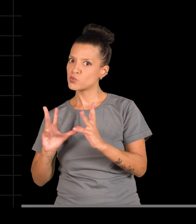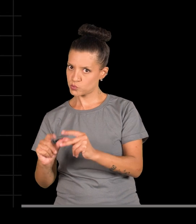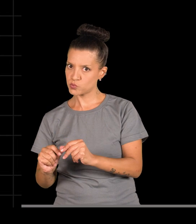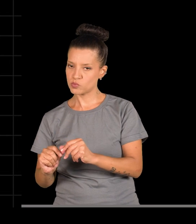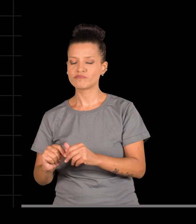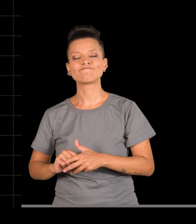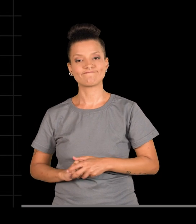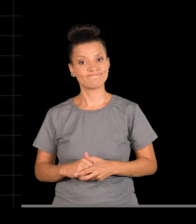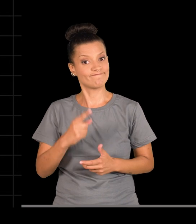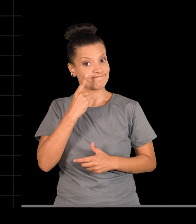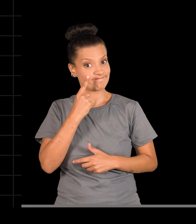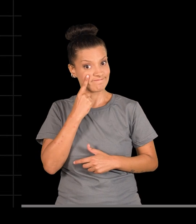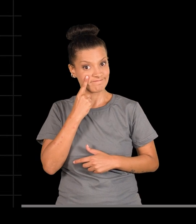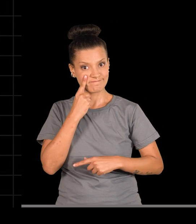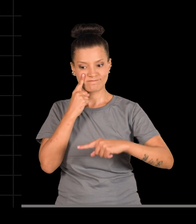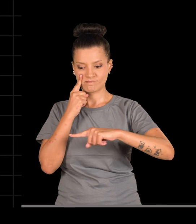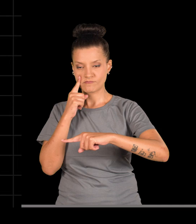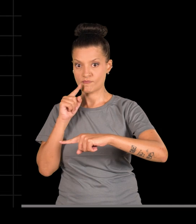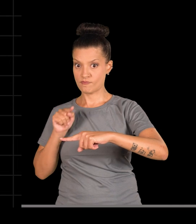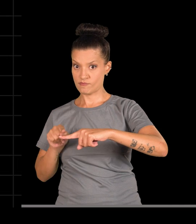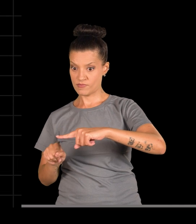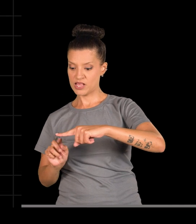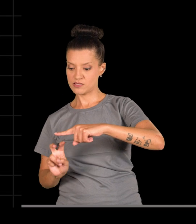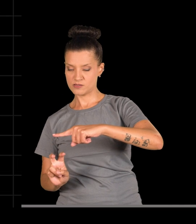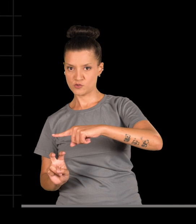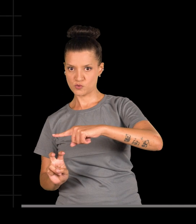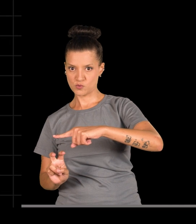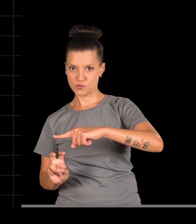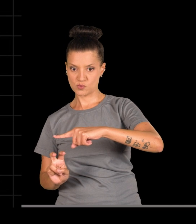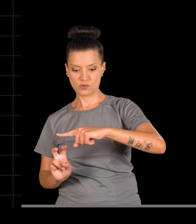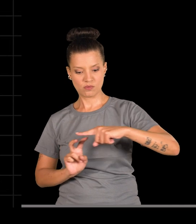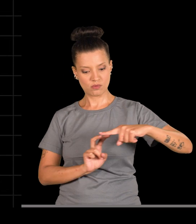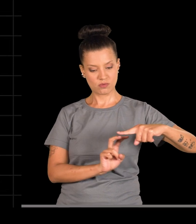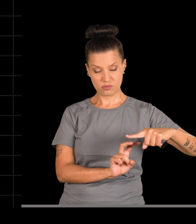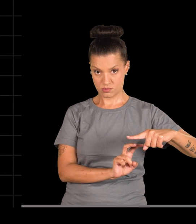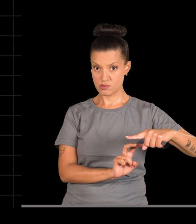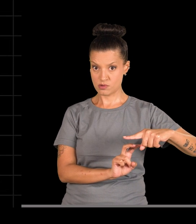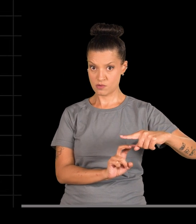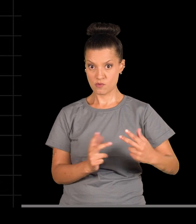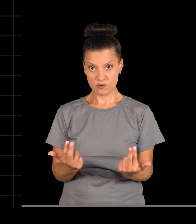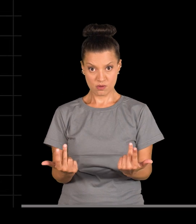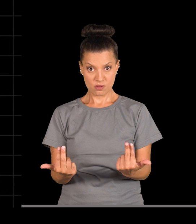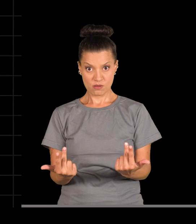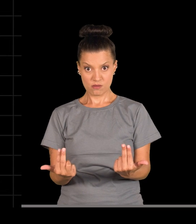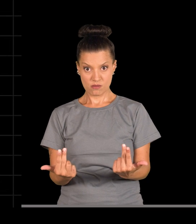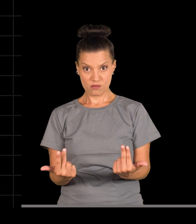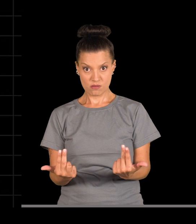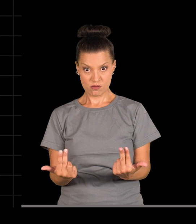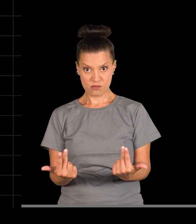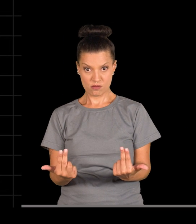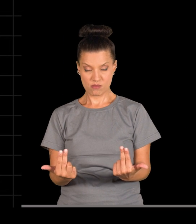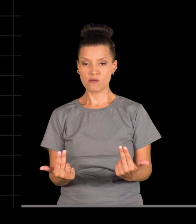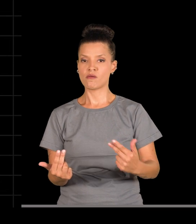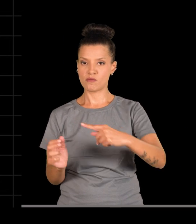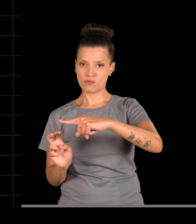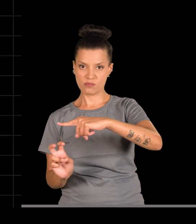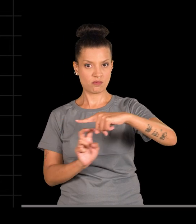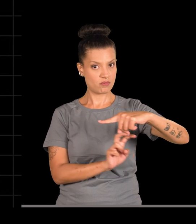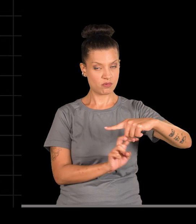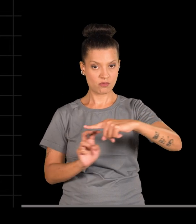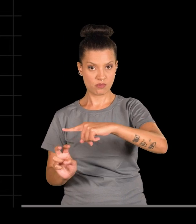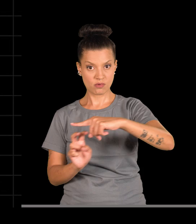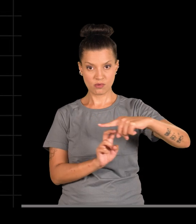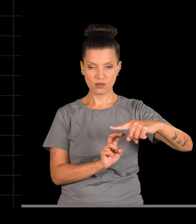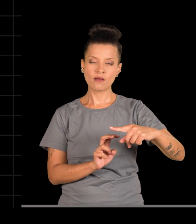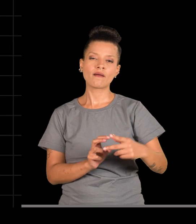comigo? Então vou ter comido quanto? Ó, como o meu denominador aqui é igual, certo? Aqui é 5 também, denominadores iguais, o que dá nome à fração é